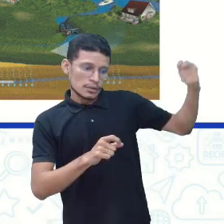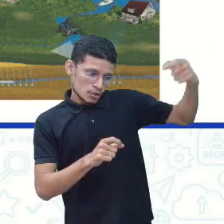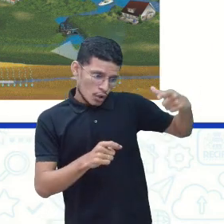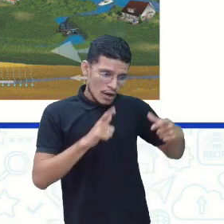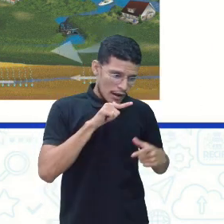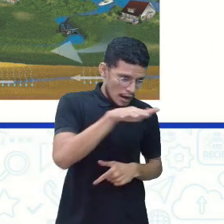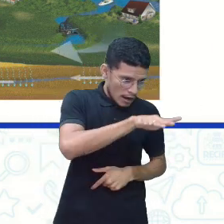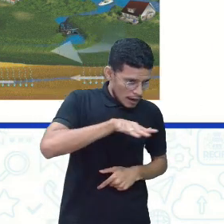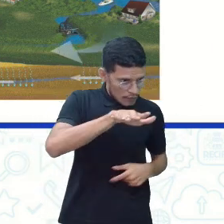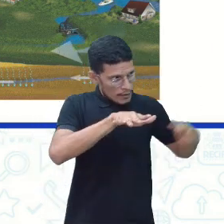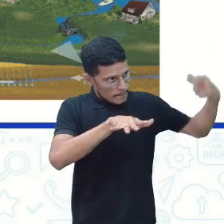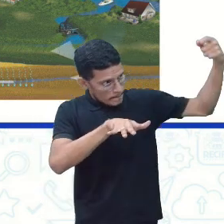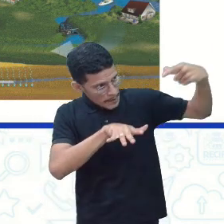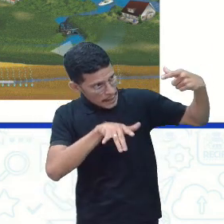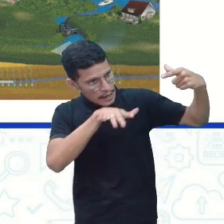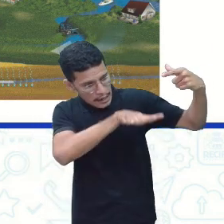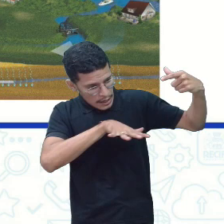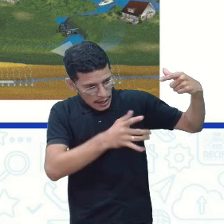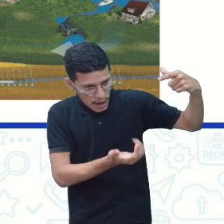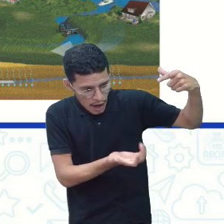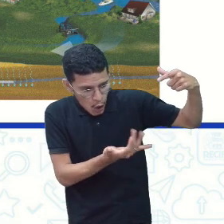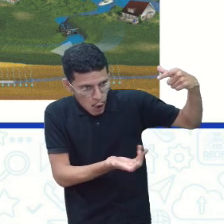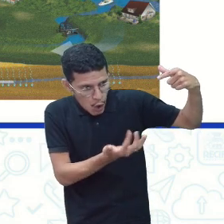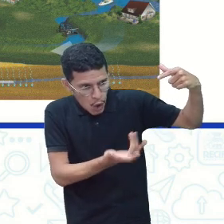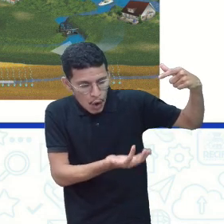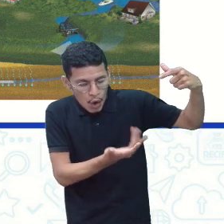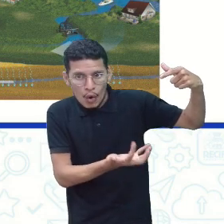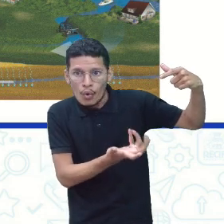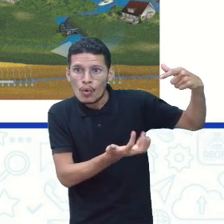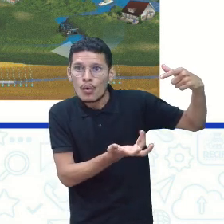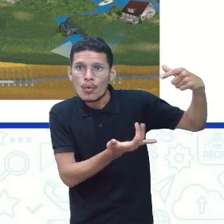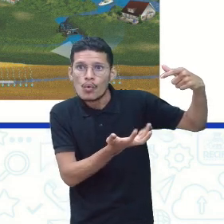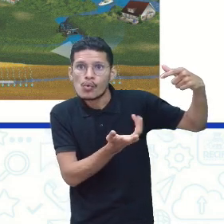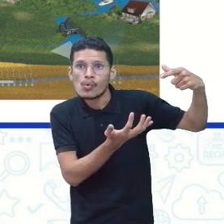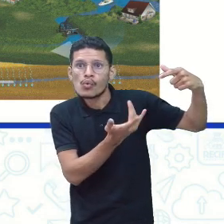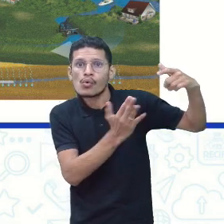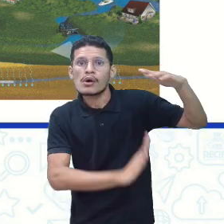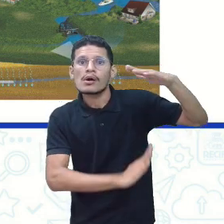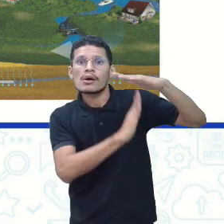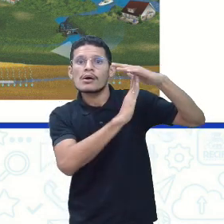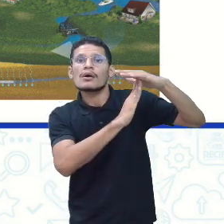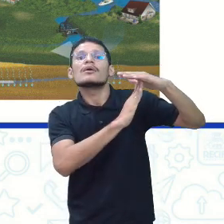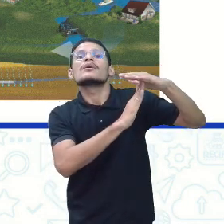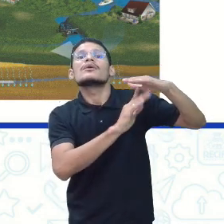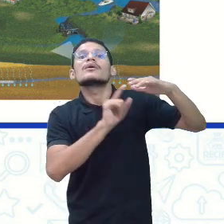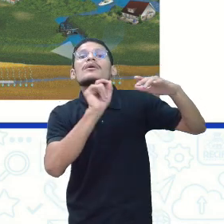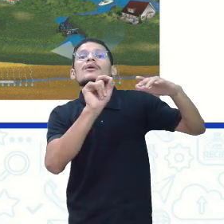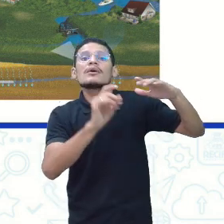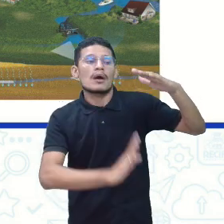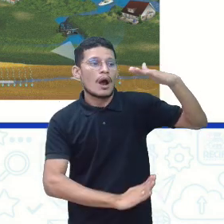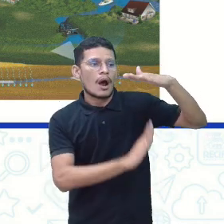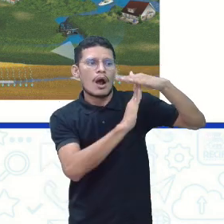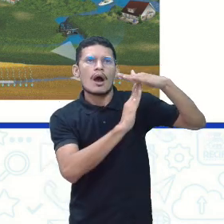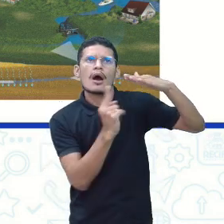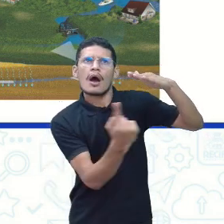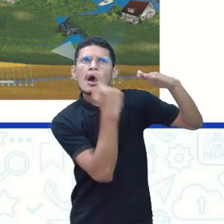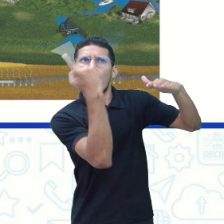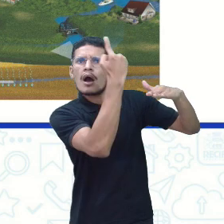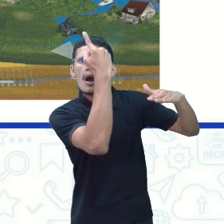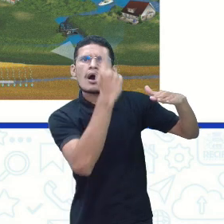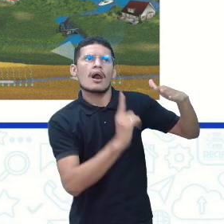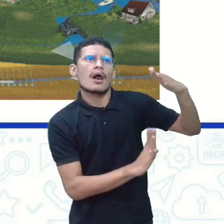a água, ela evapora e vai para a grandes altitudes,